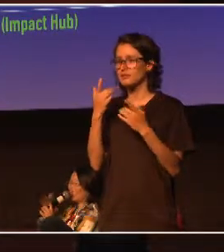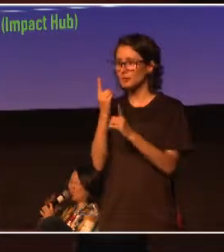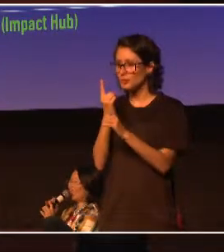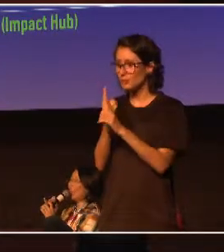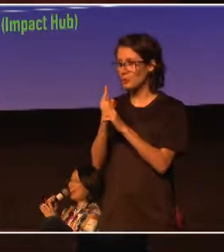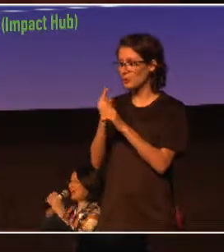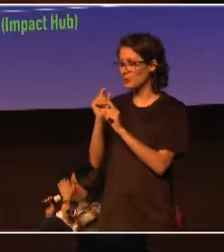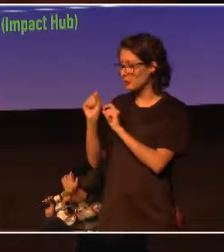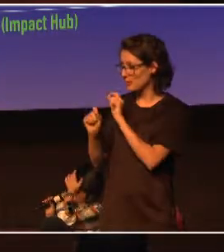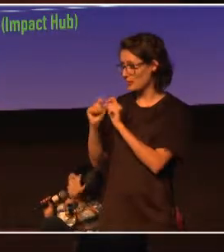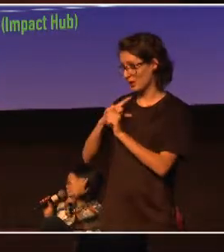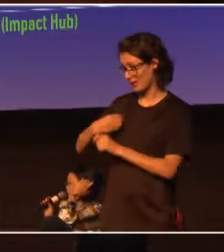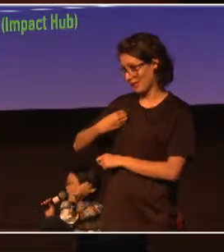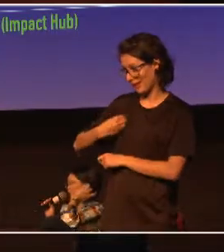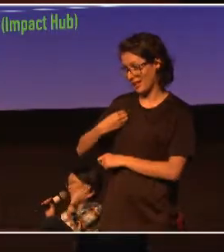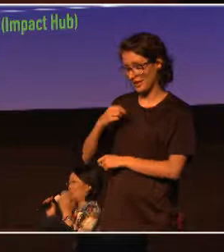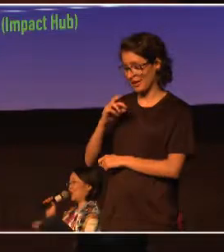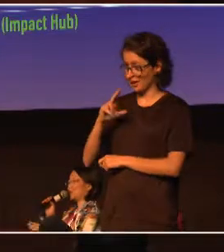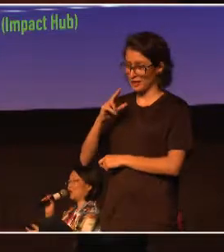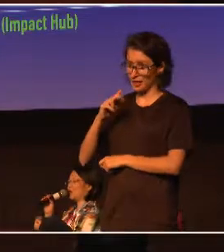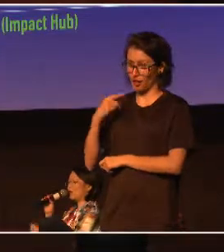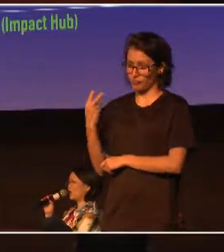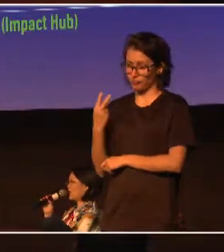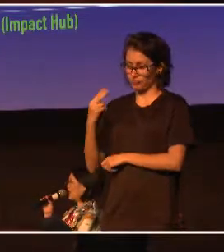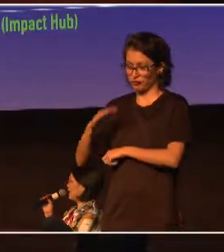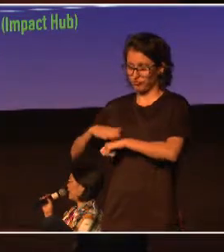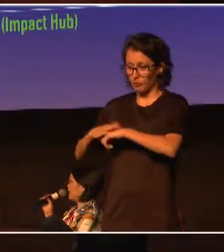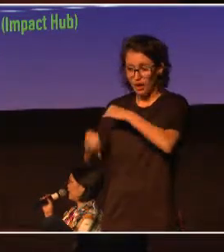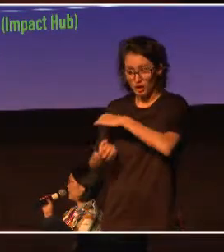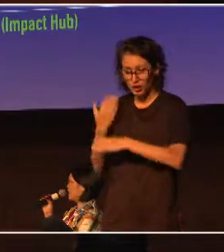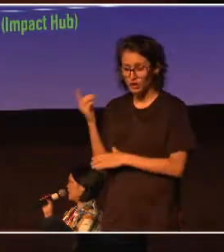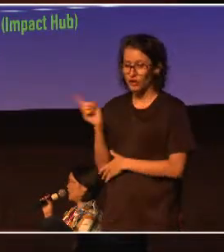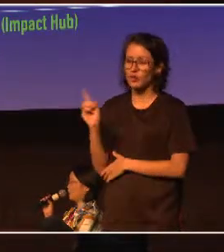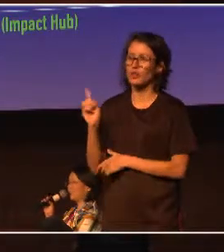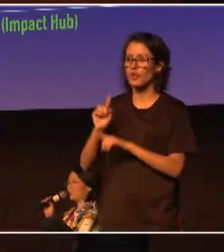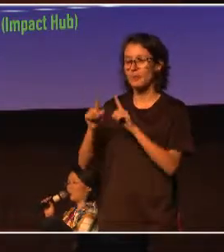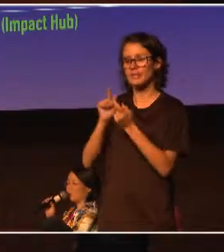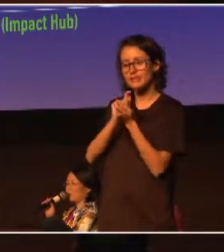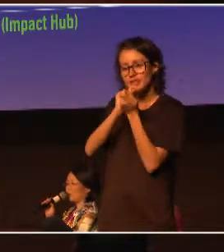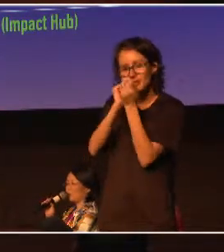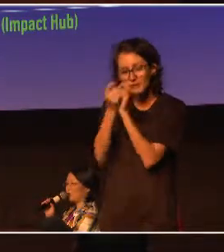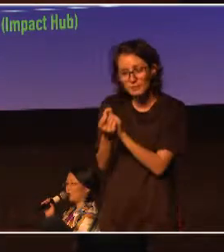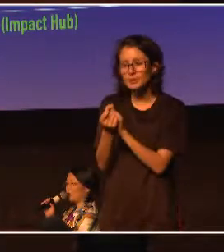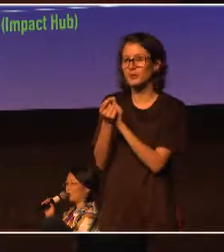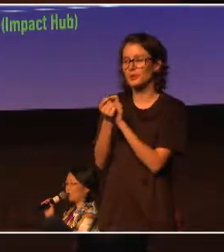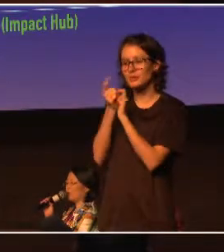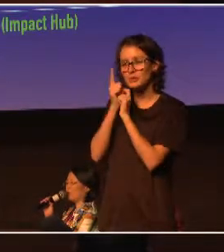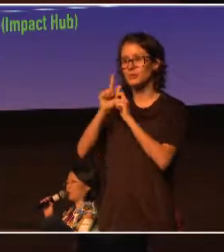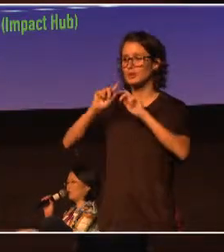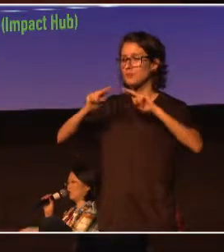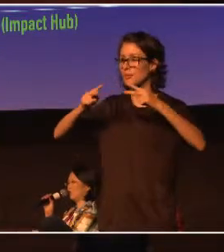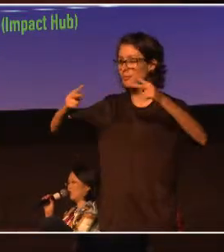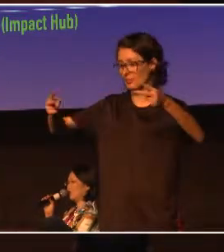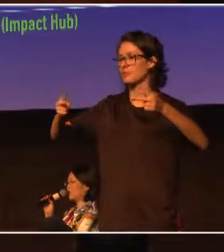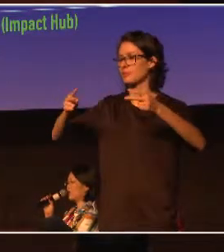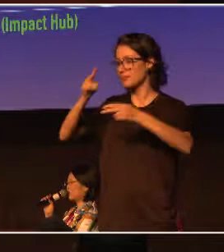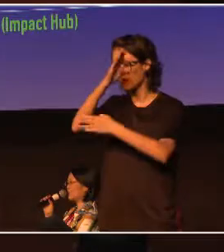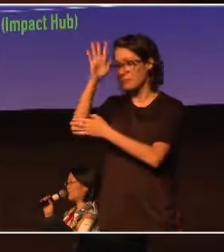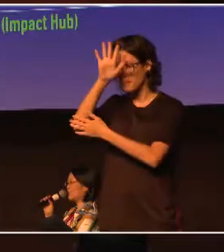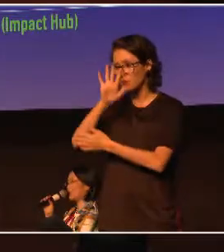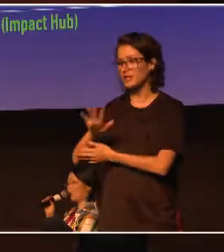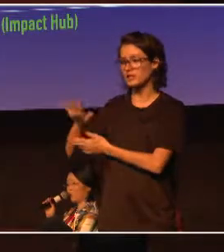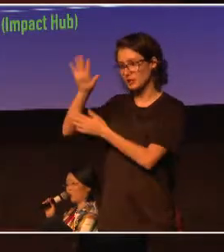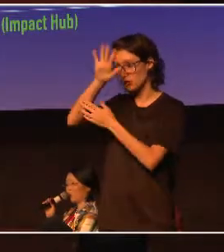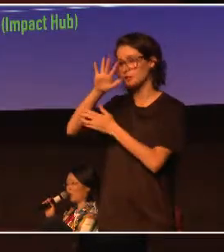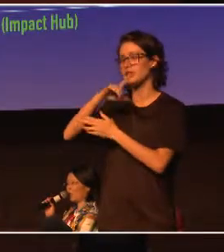que está aqui, que não fomos nós que criamos, né? Mas nós adaptamos, replicamos ele no Brasil. Um coletivo de designers